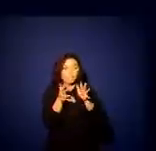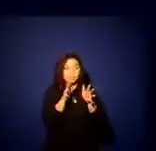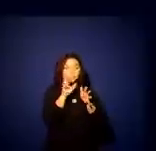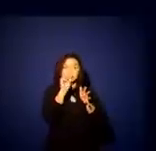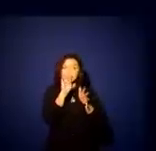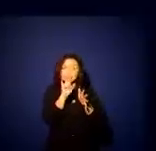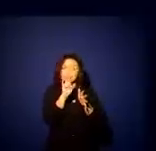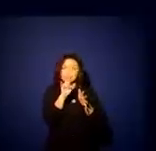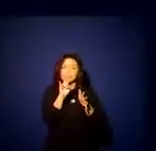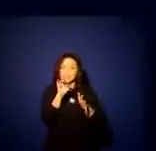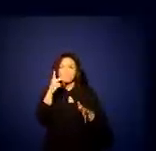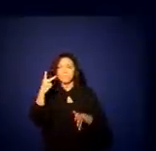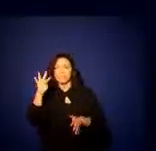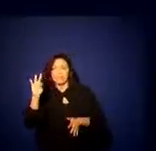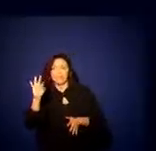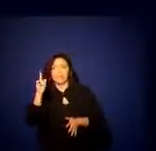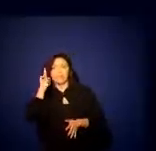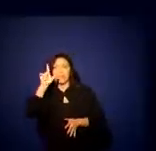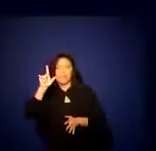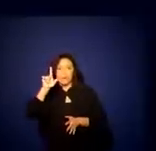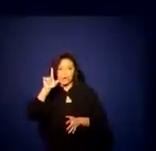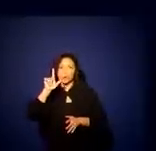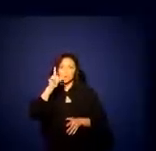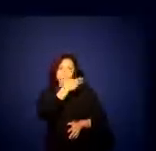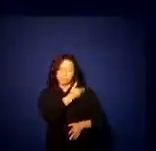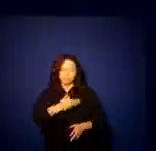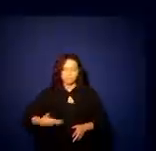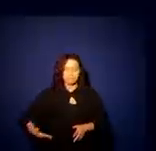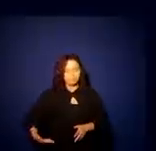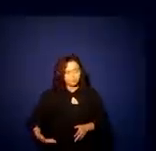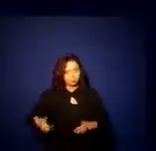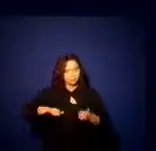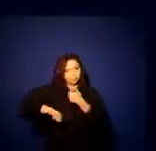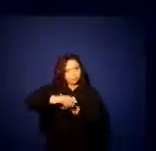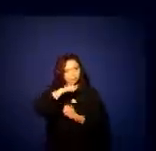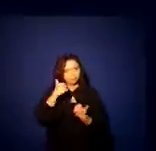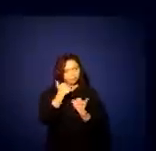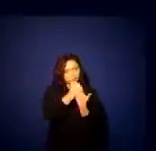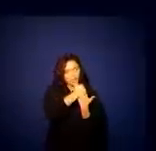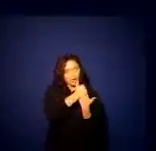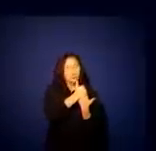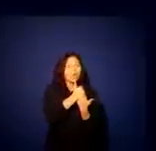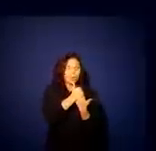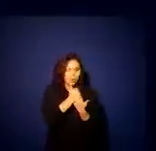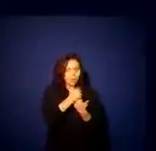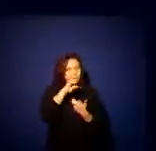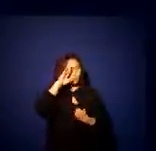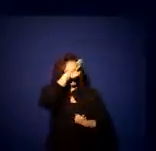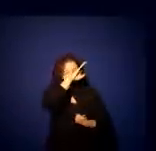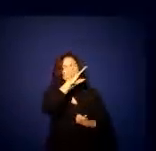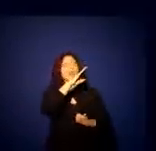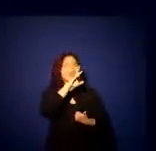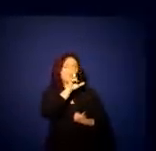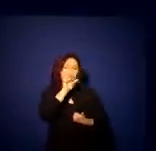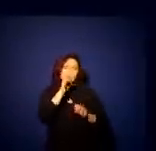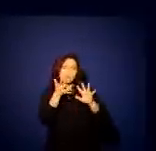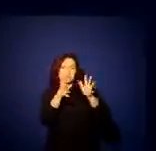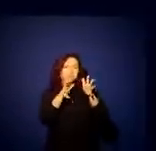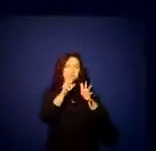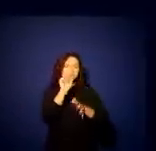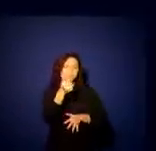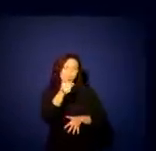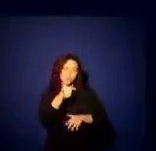colapsou acho que até o Laércio toca uma visão mais correta que a minha tá eu lembro que ele falou não vai colar tá barato mesmo